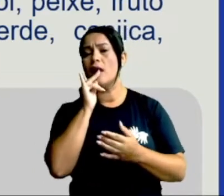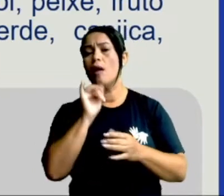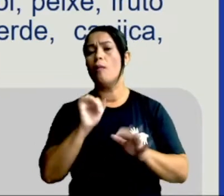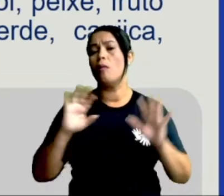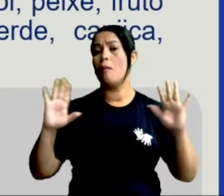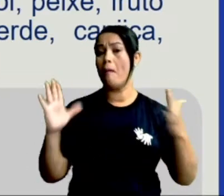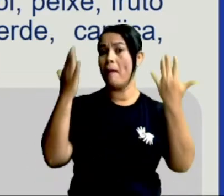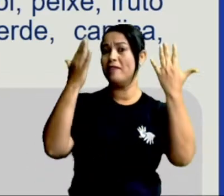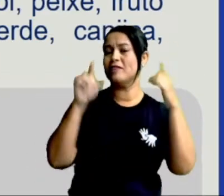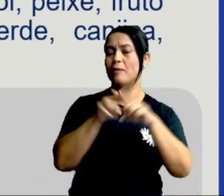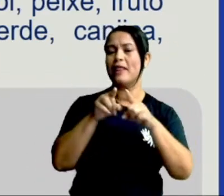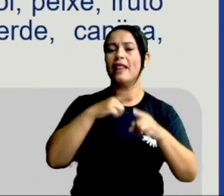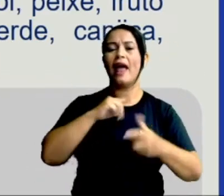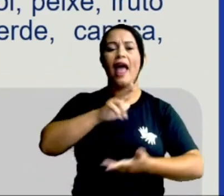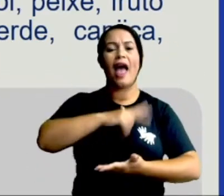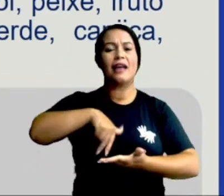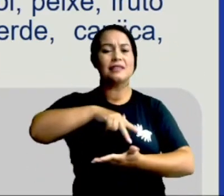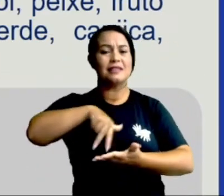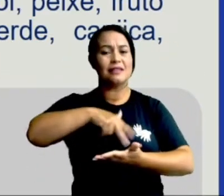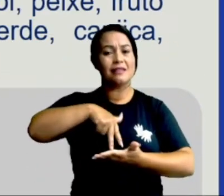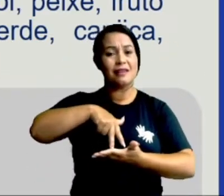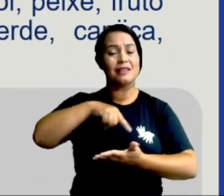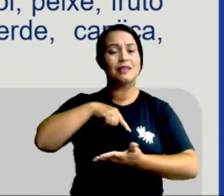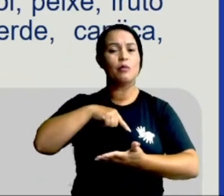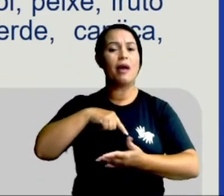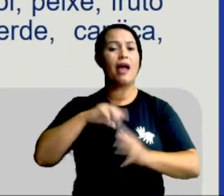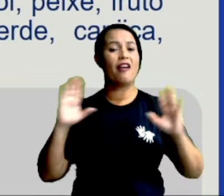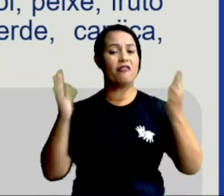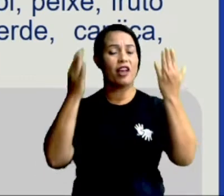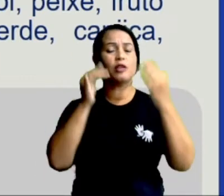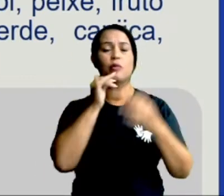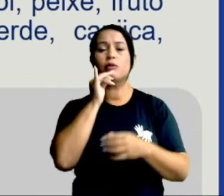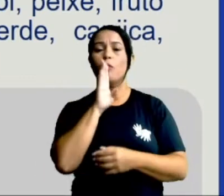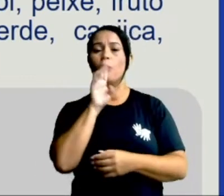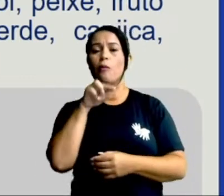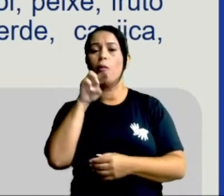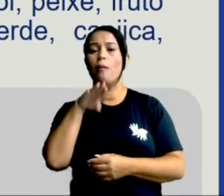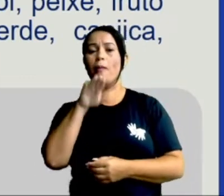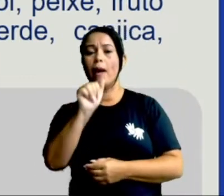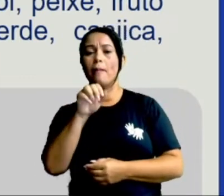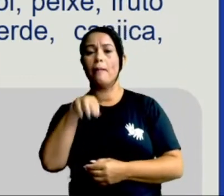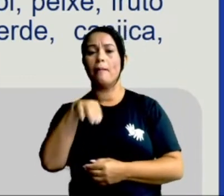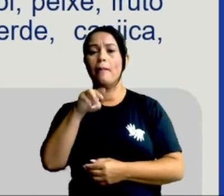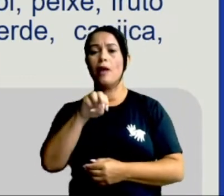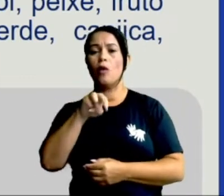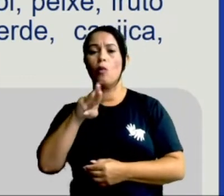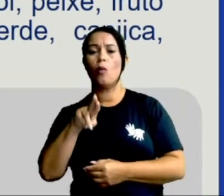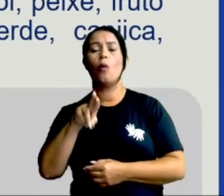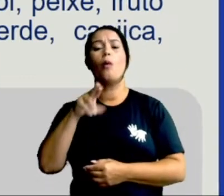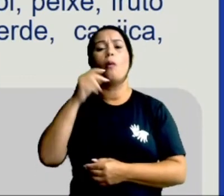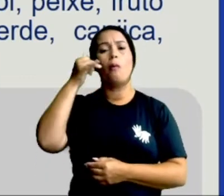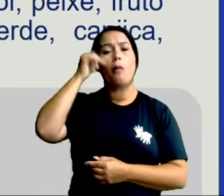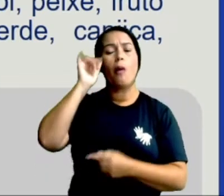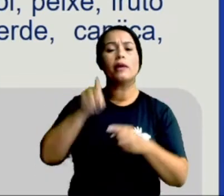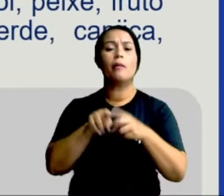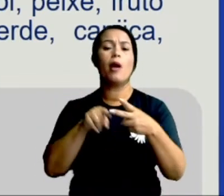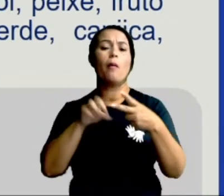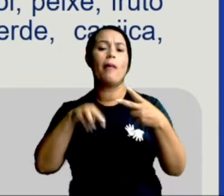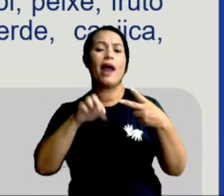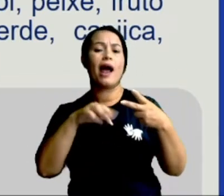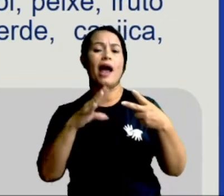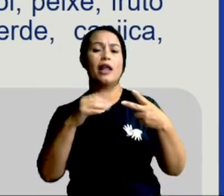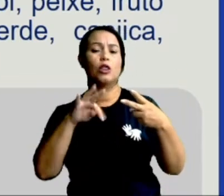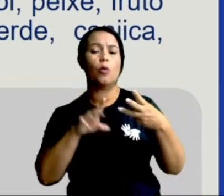região estão as danças e festas, como o Bumba Meu Boi, o maracatu, o caboclinho,